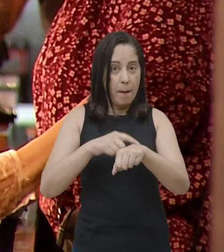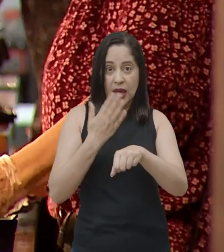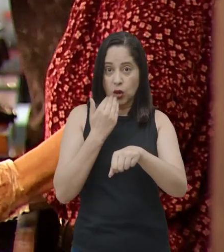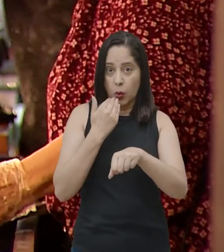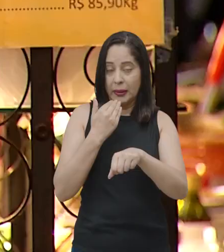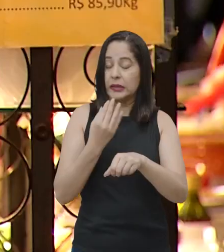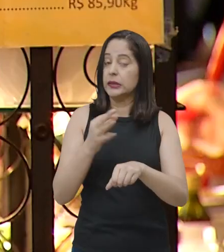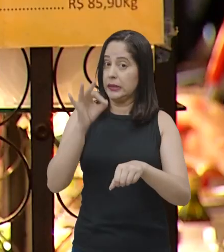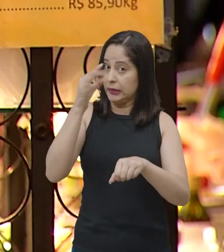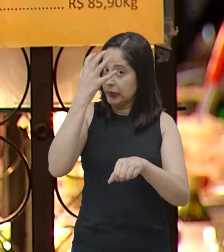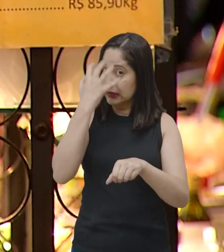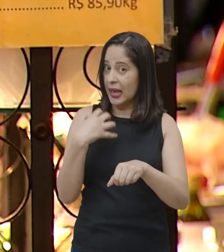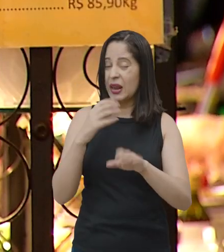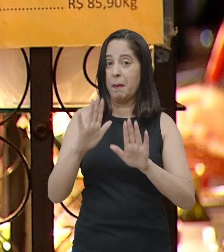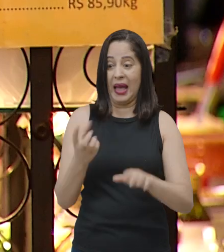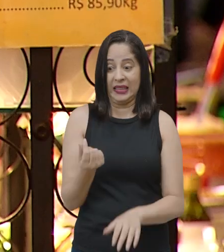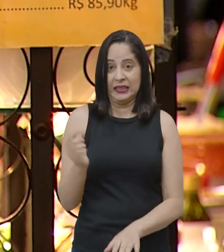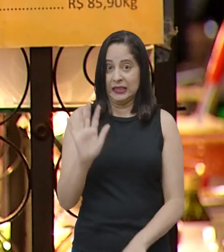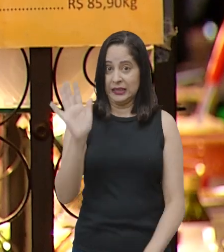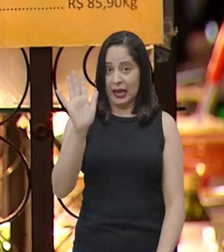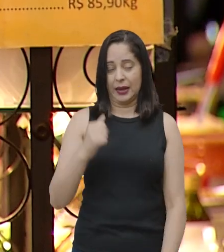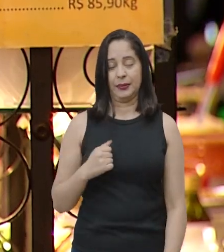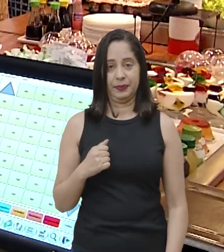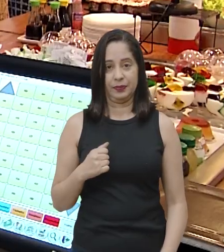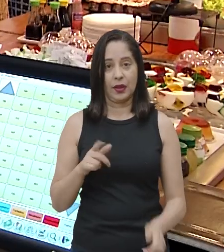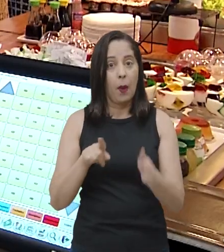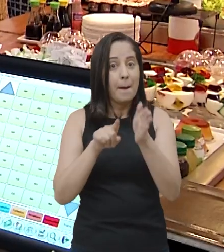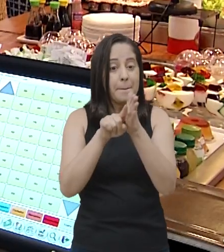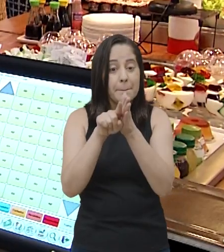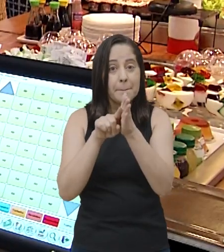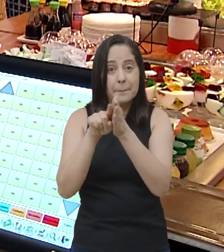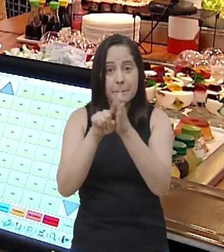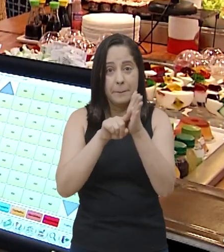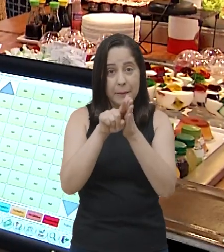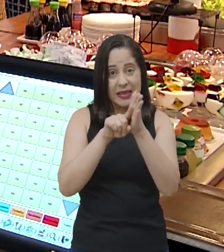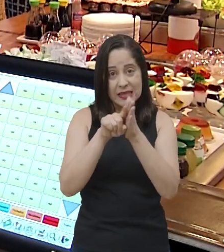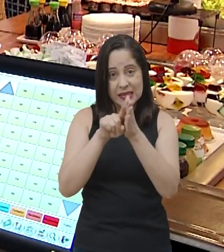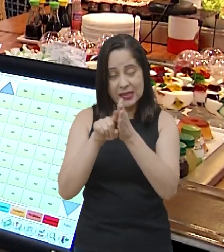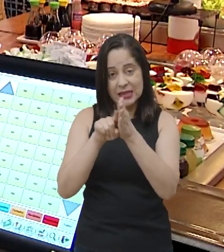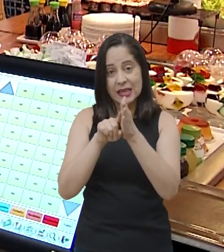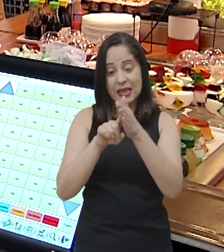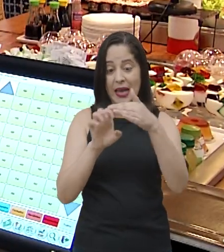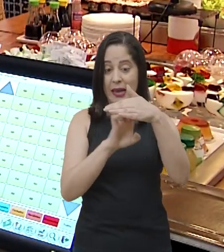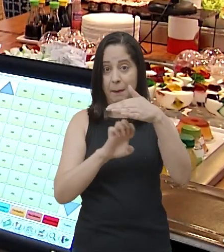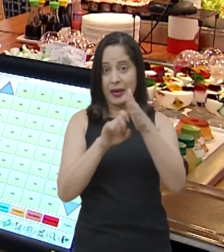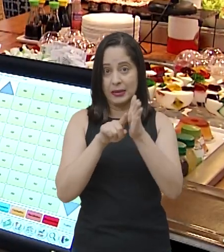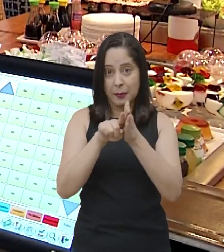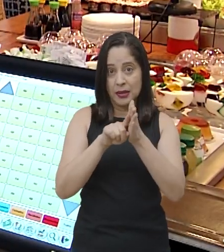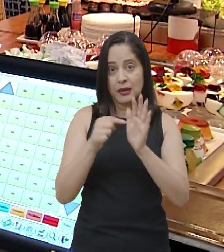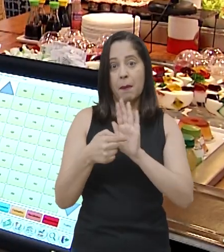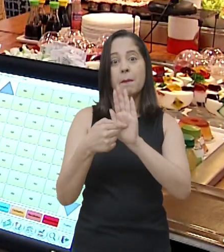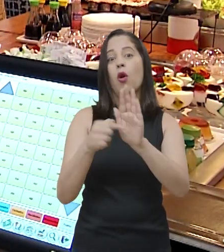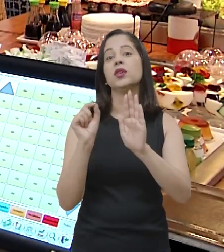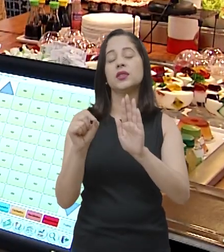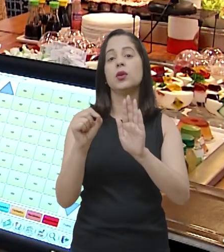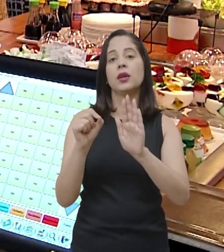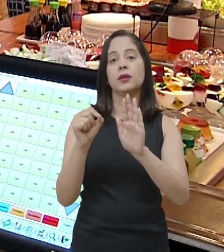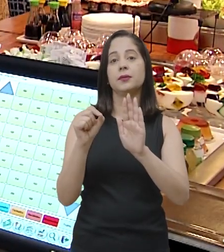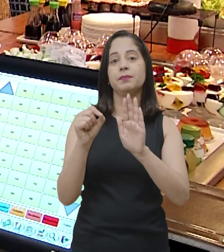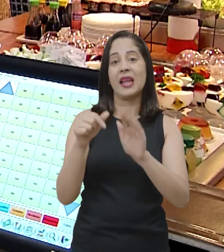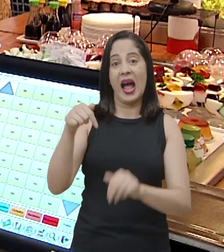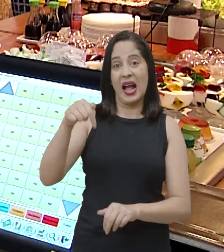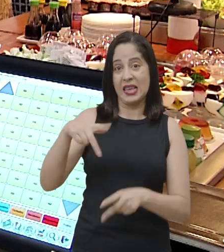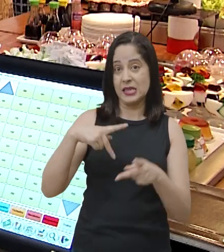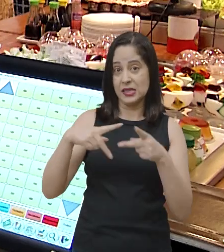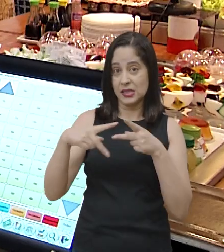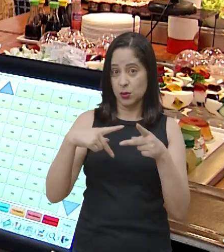hora sagrada, mas tem ficado mais caro. Uma pesquisa realizada pela empresa Ticket aponta que o custo médio